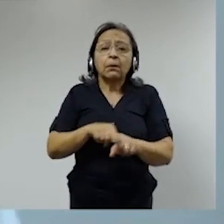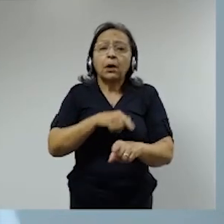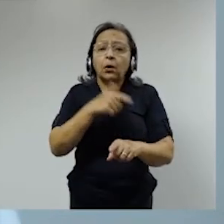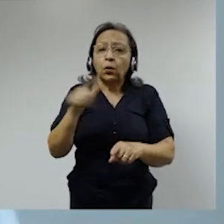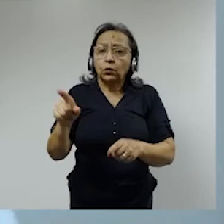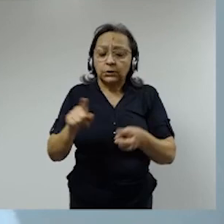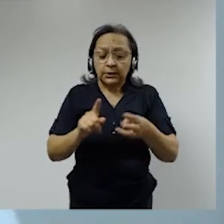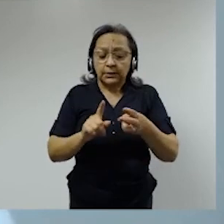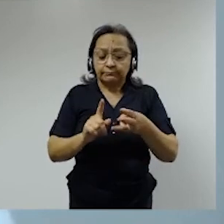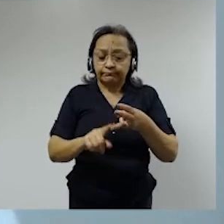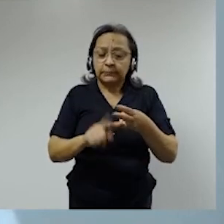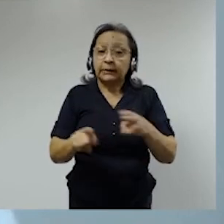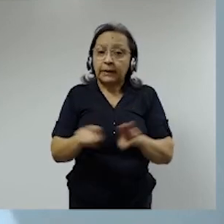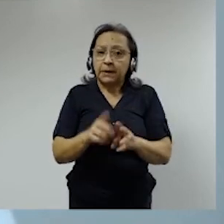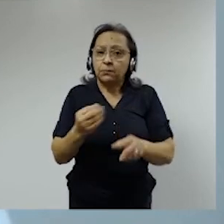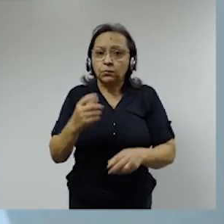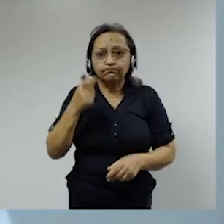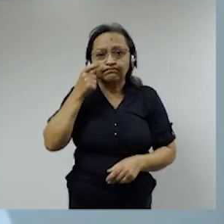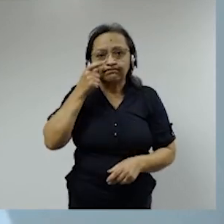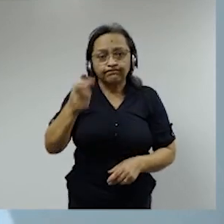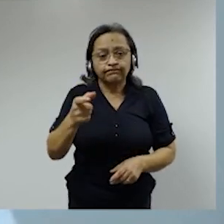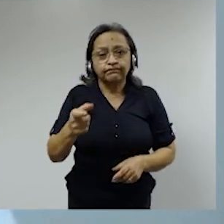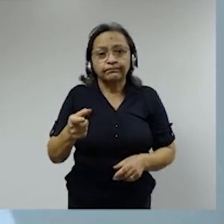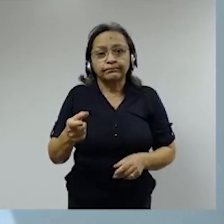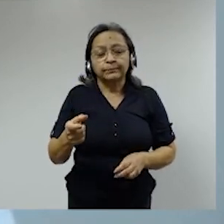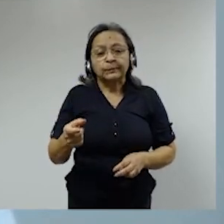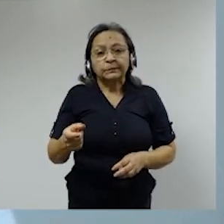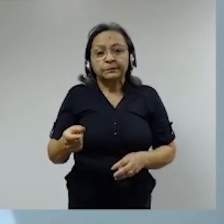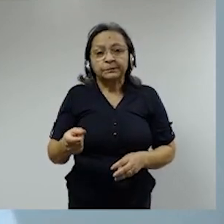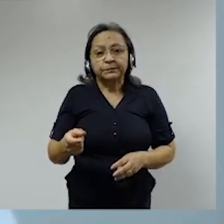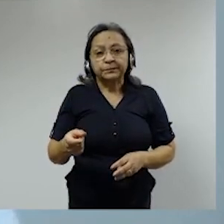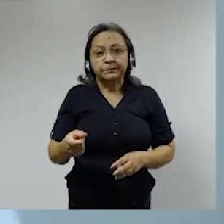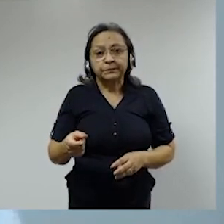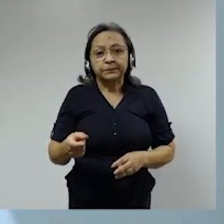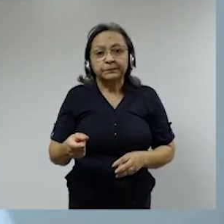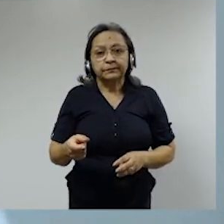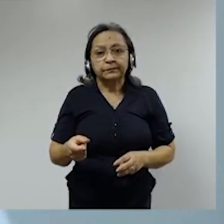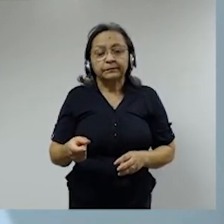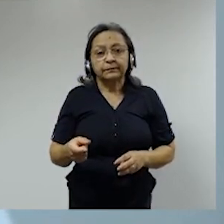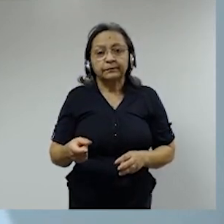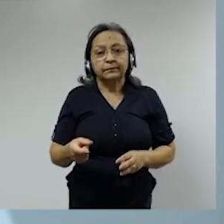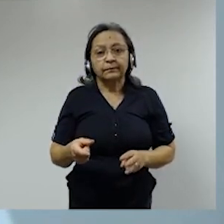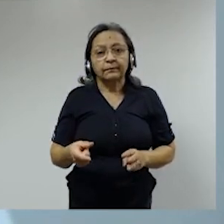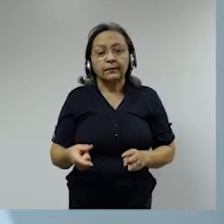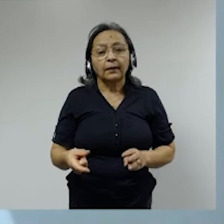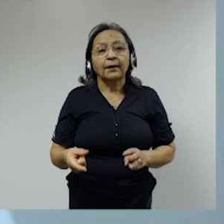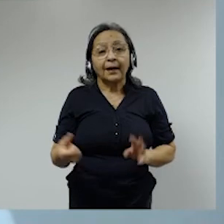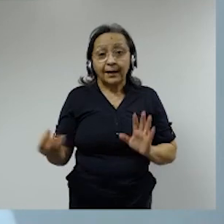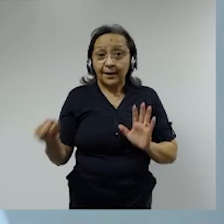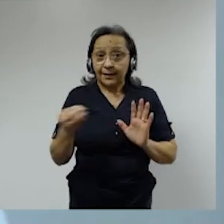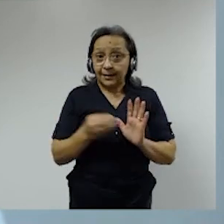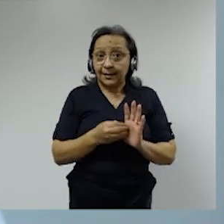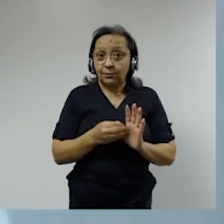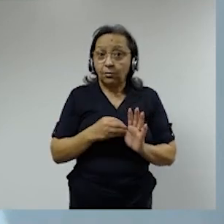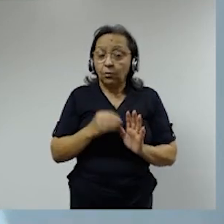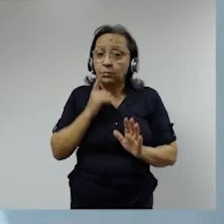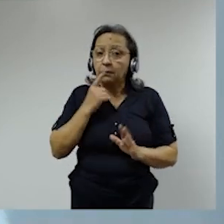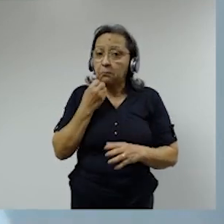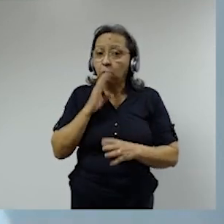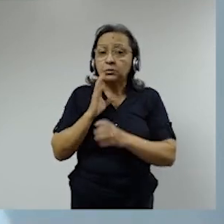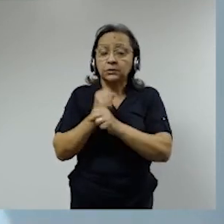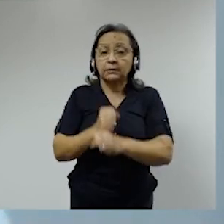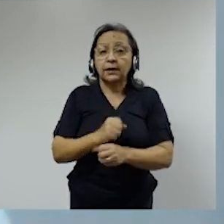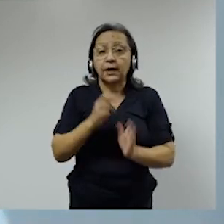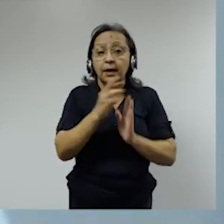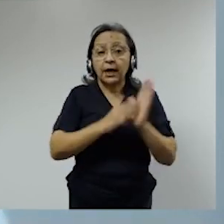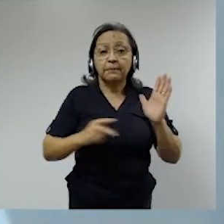bastante interessante, constante como resultado da MP 936 de 2020, diz